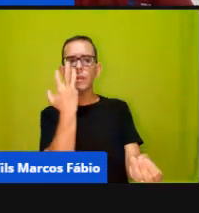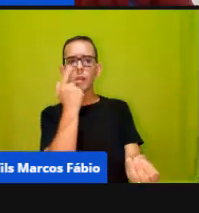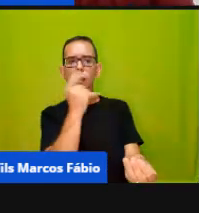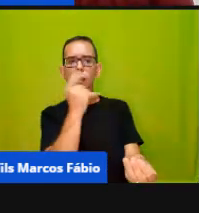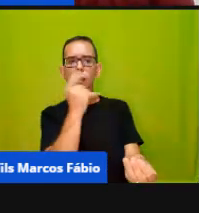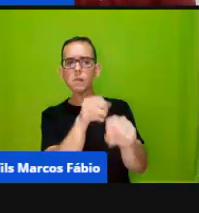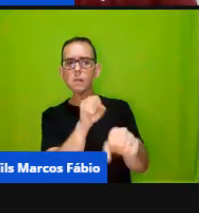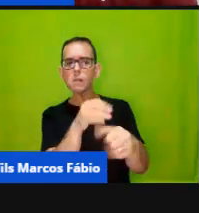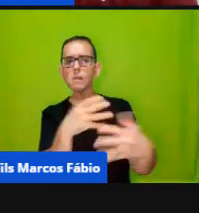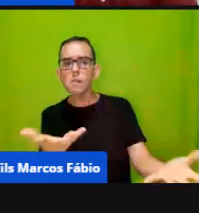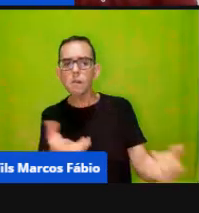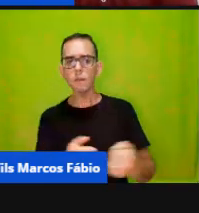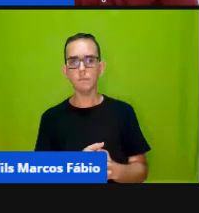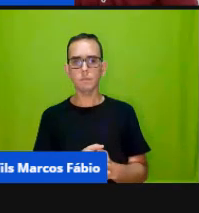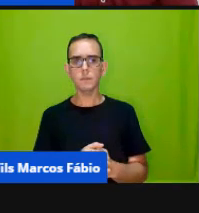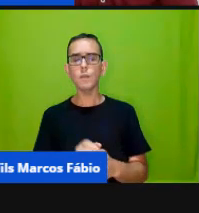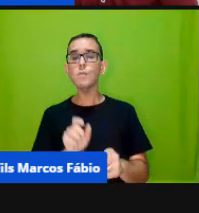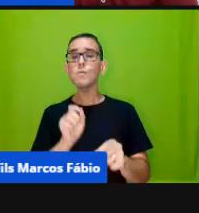está